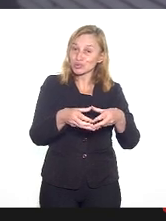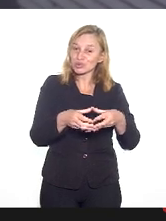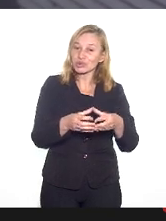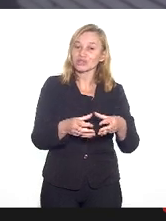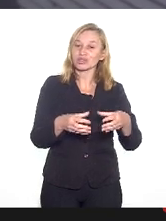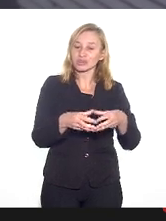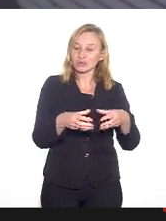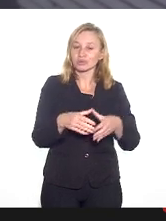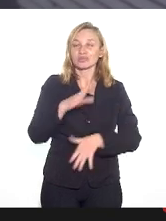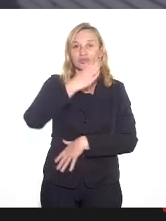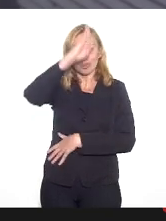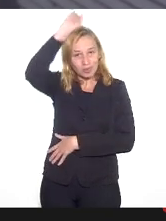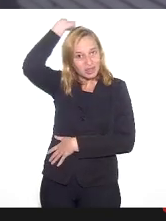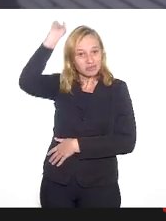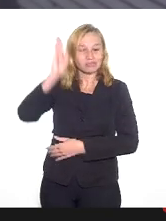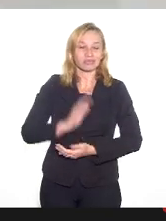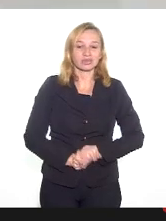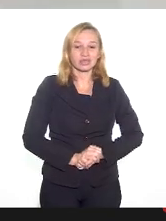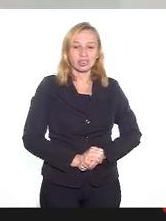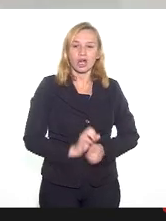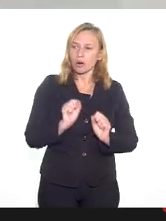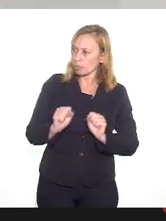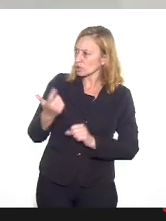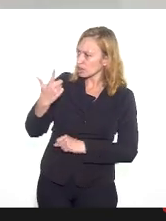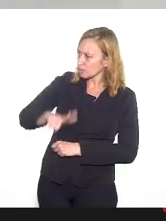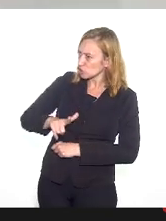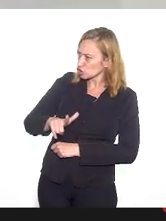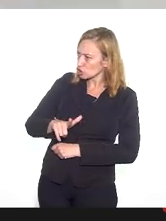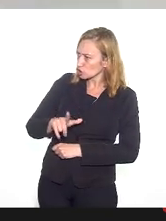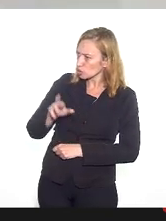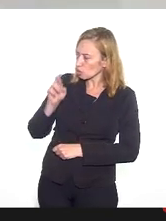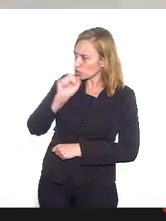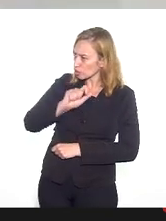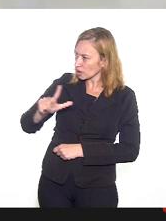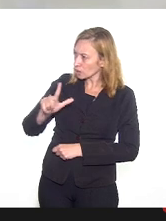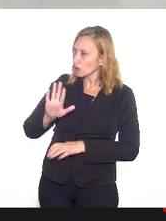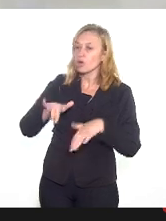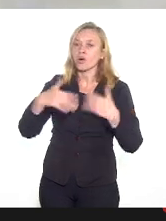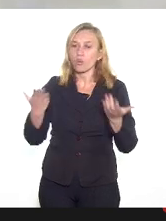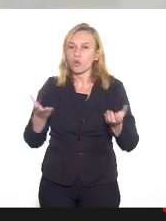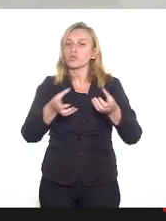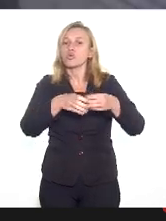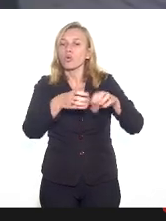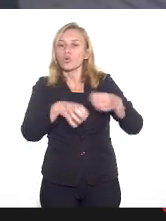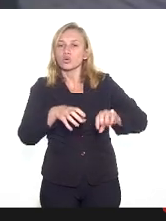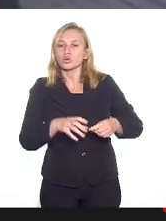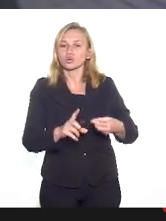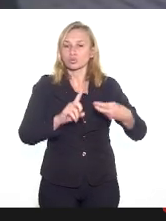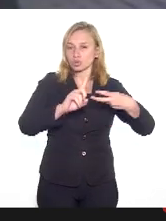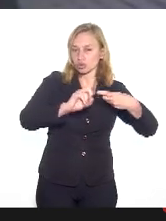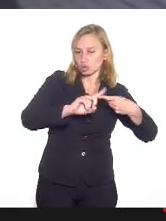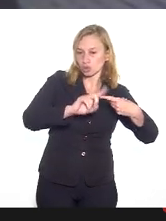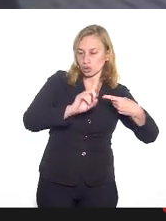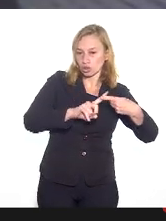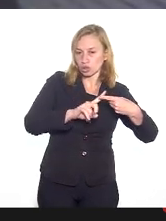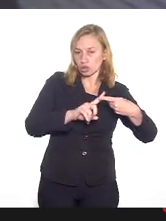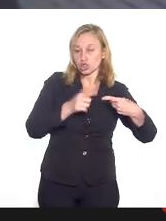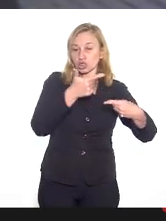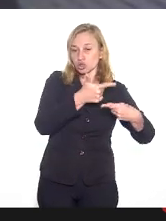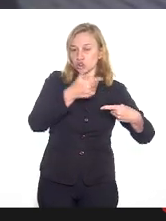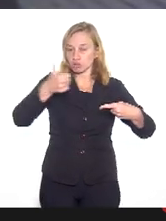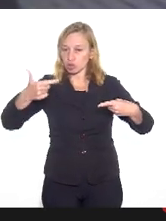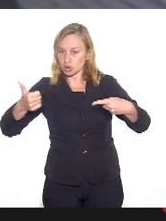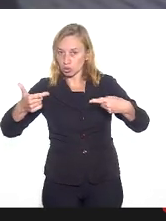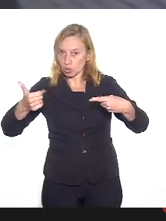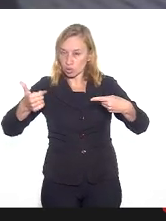de Bombeiros. Tá? Excelência, pode repetir, Coronel Polito, por favor? Quais são os concursos? É um concurso de 2012,